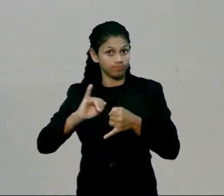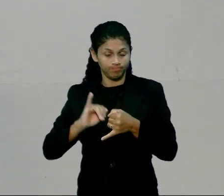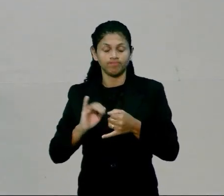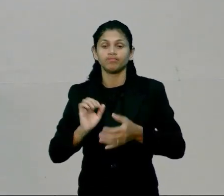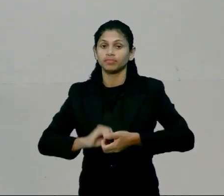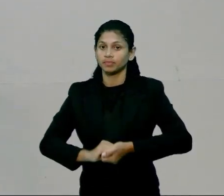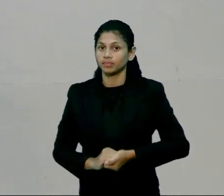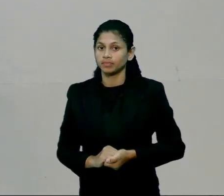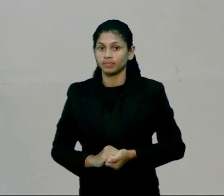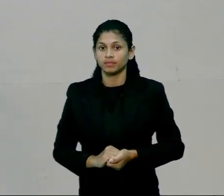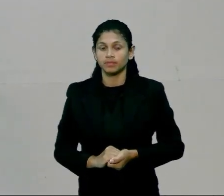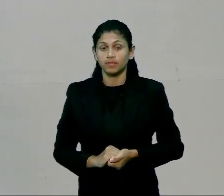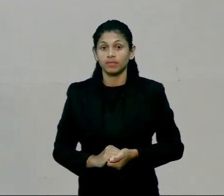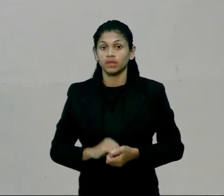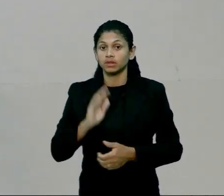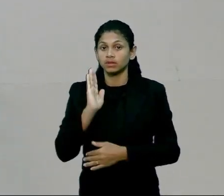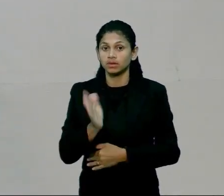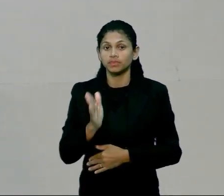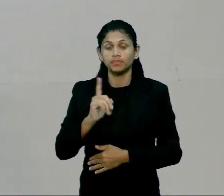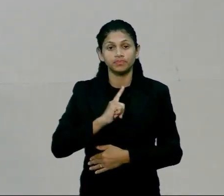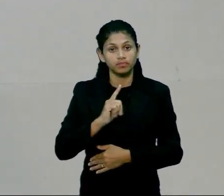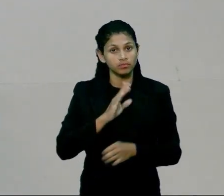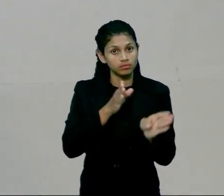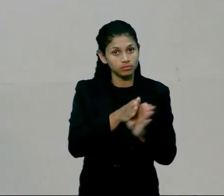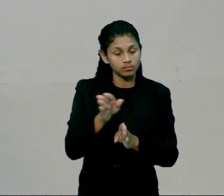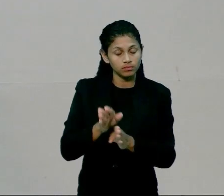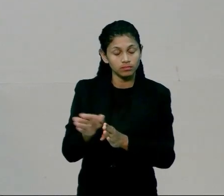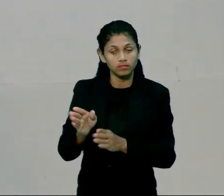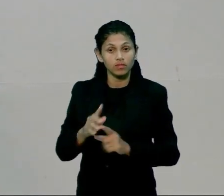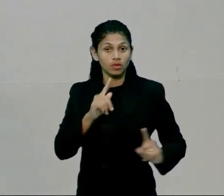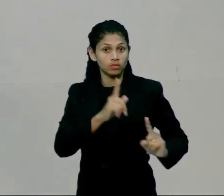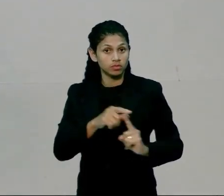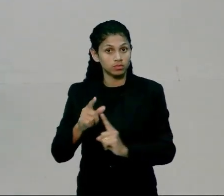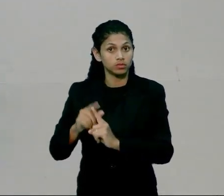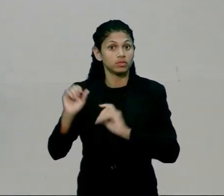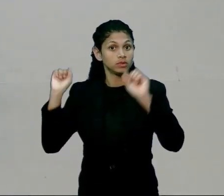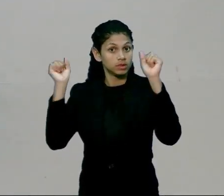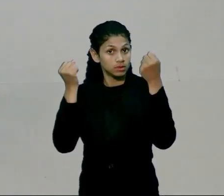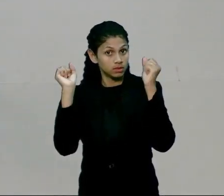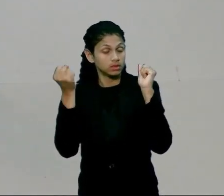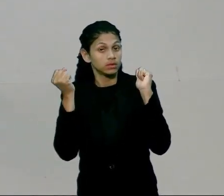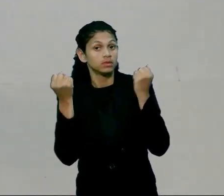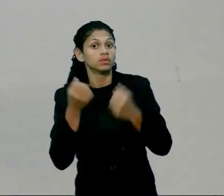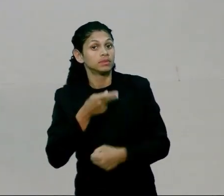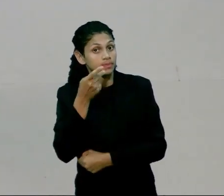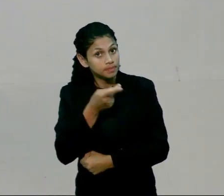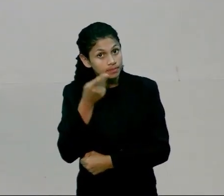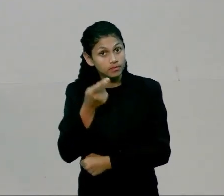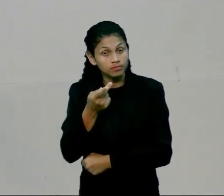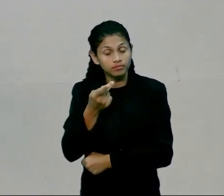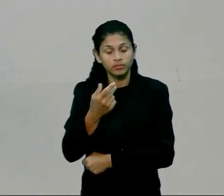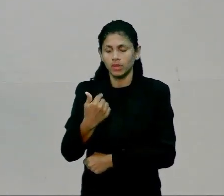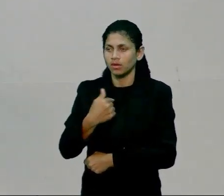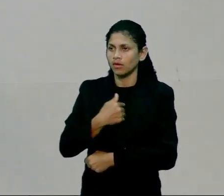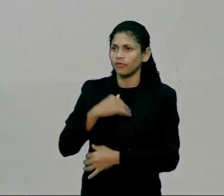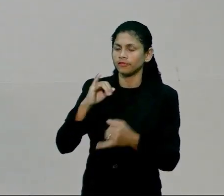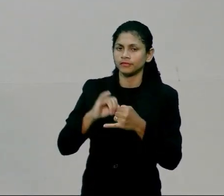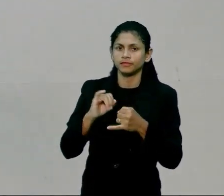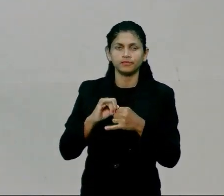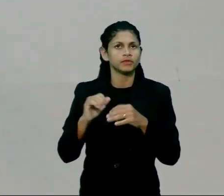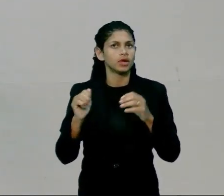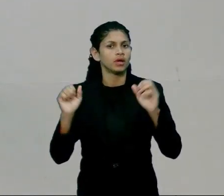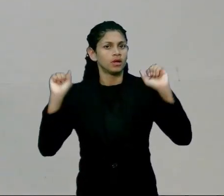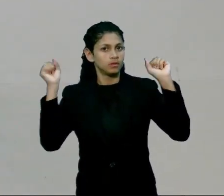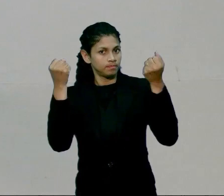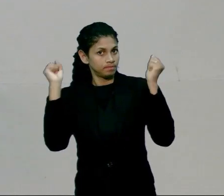gente já tem um direcionamento de que tipo de atividade a gente está falando. Então, vamos pensar o seguinte. Vou realizar uma atividade física e a